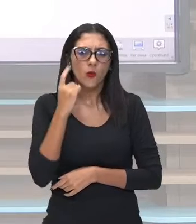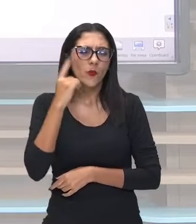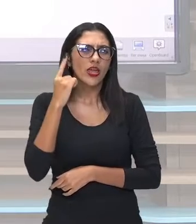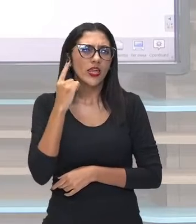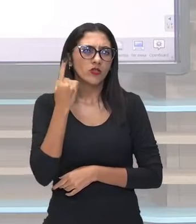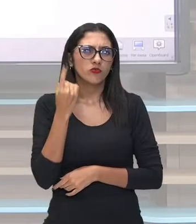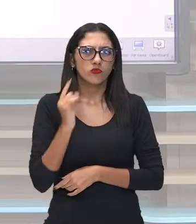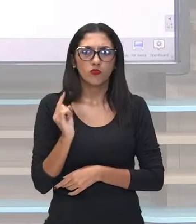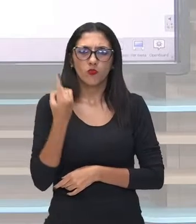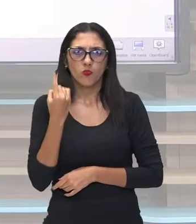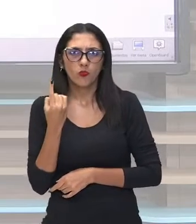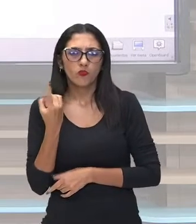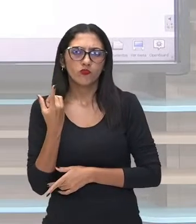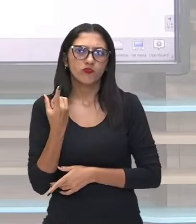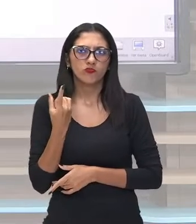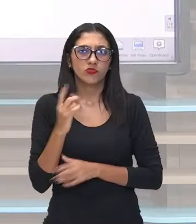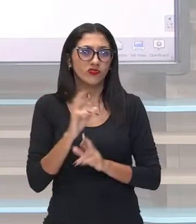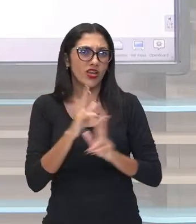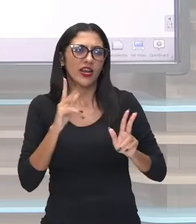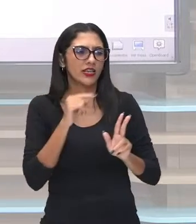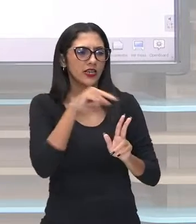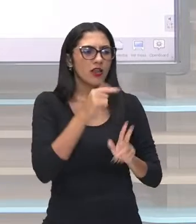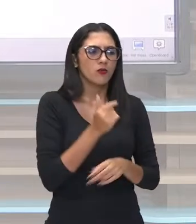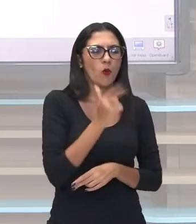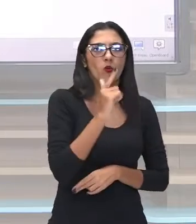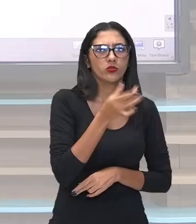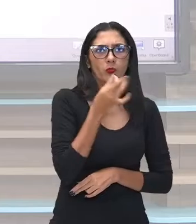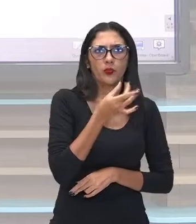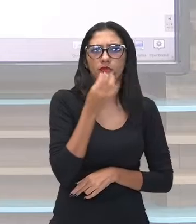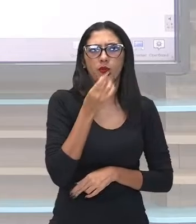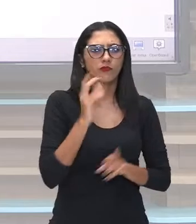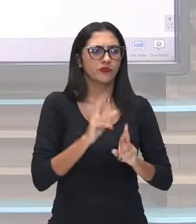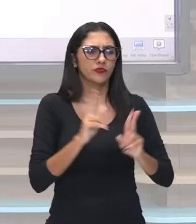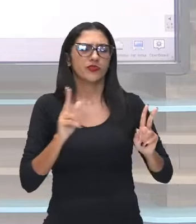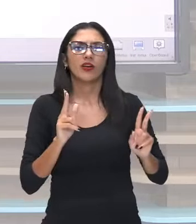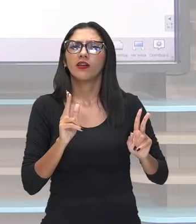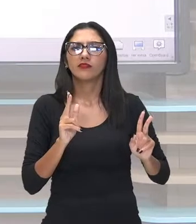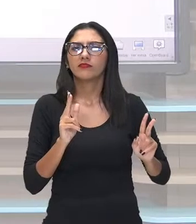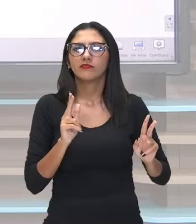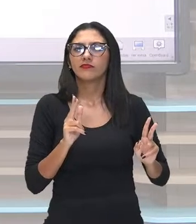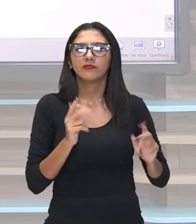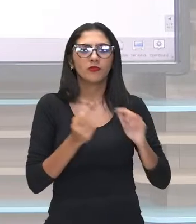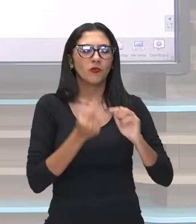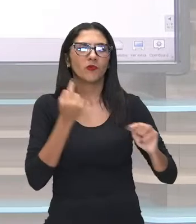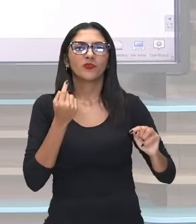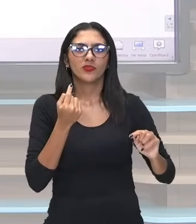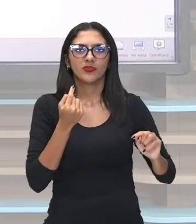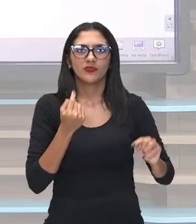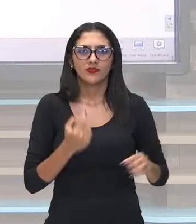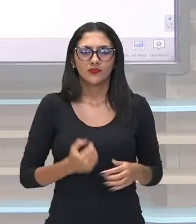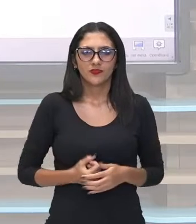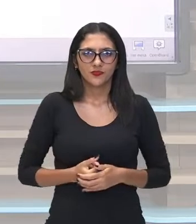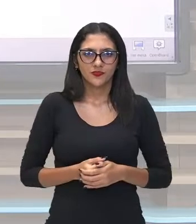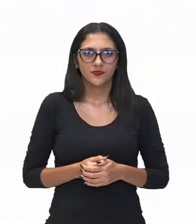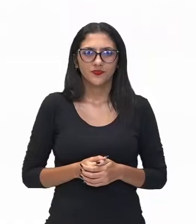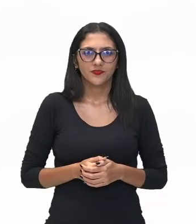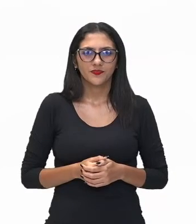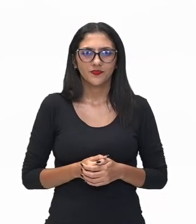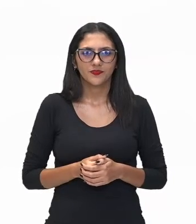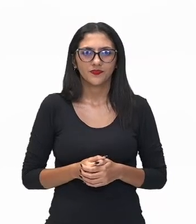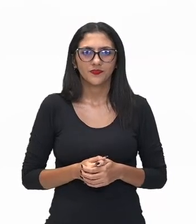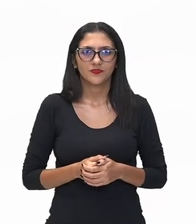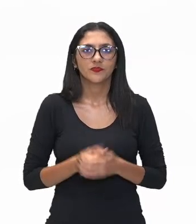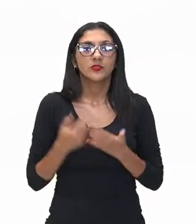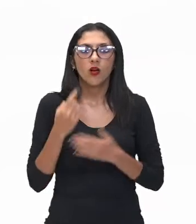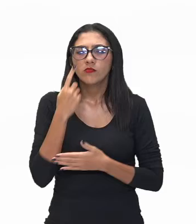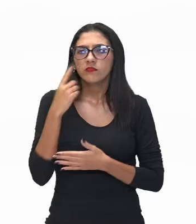achar outra. Então, eu tirei conclusões diferentes do meu colega. Então, ler nas